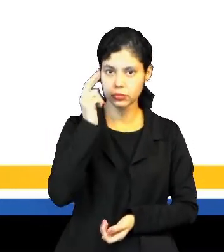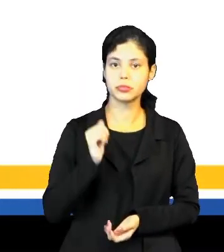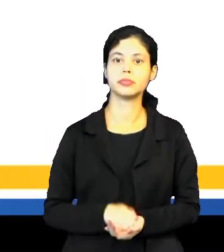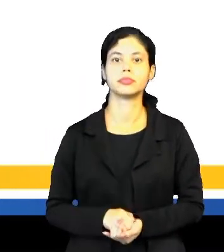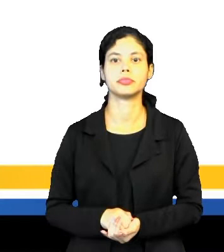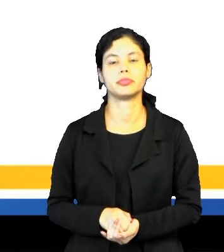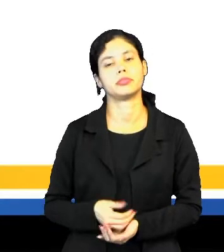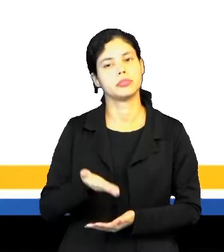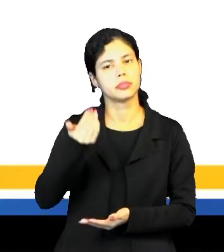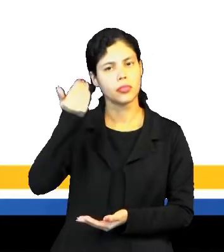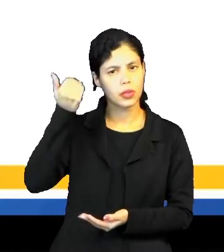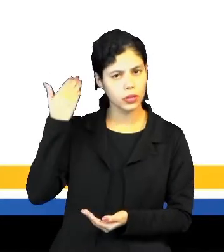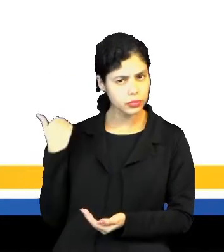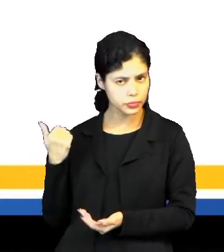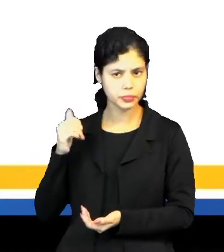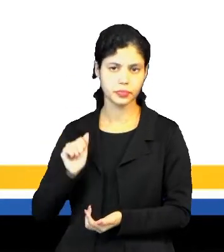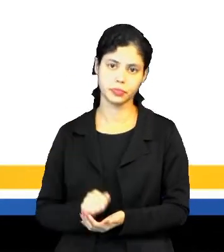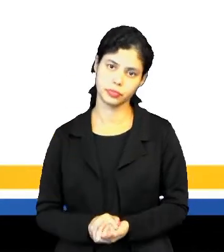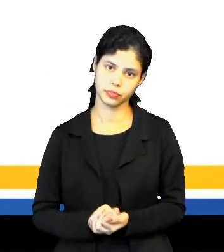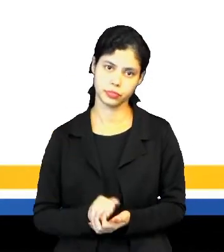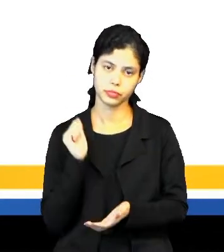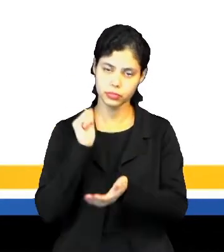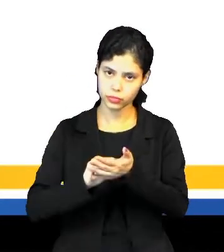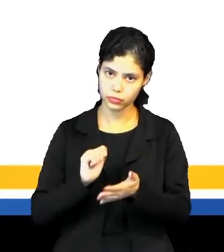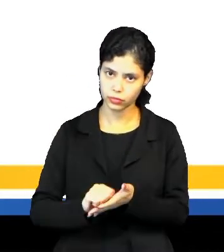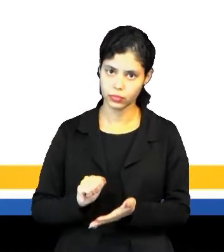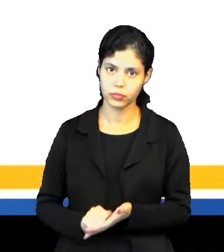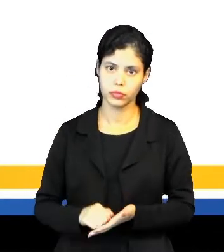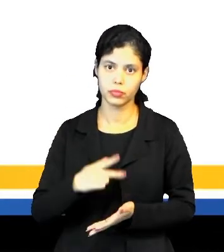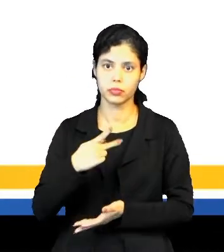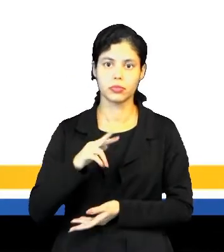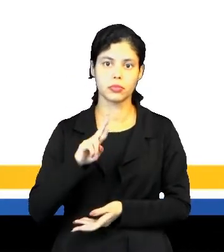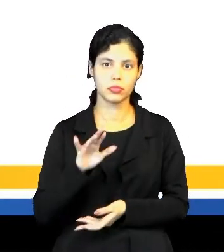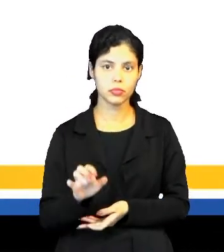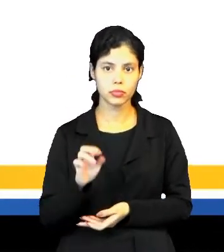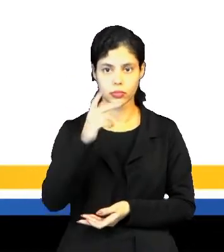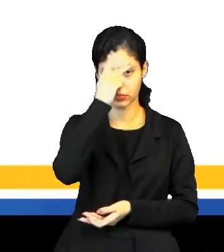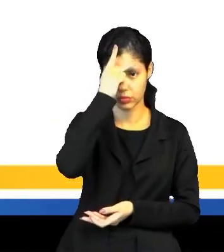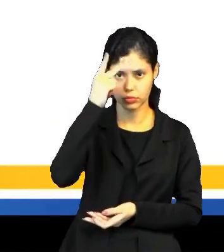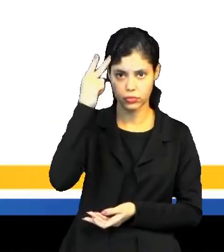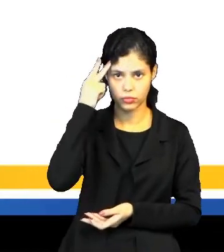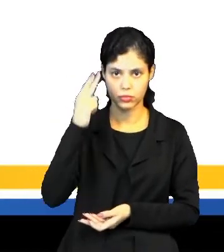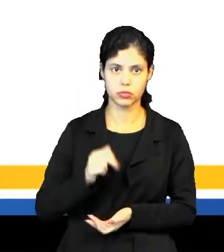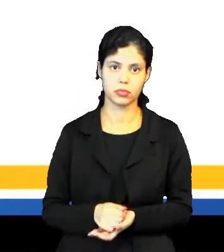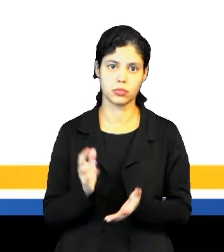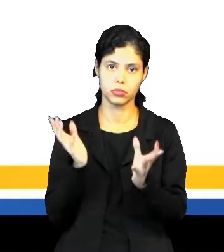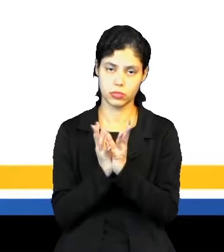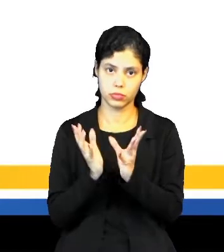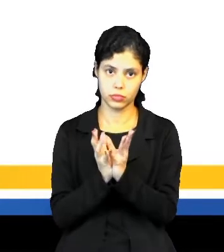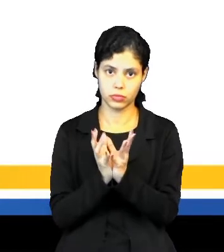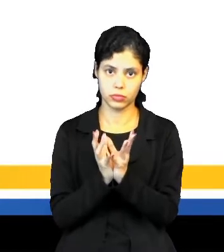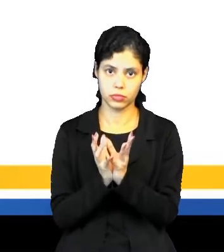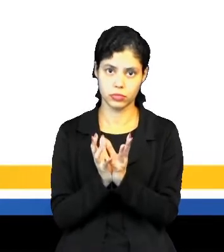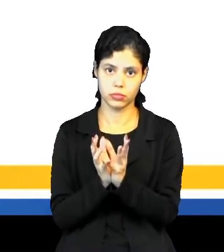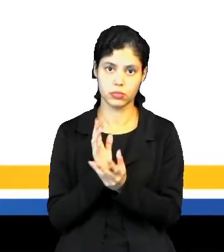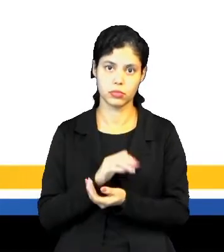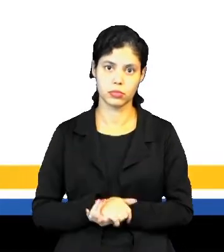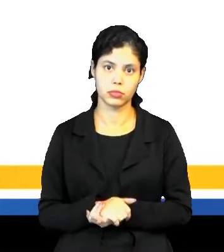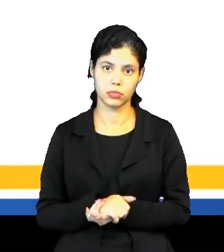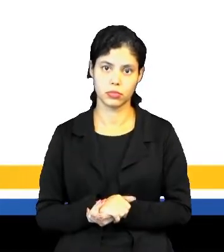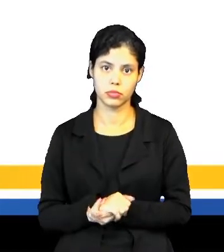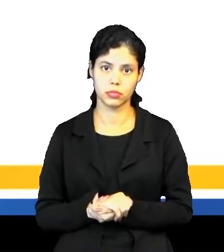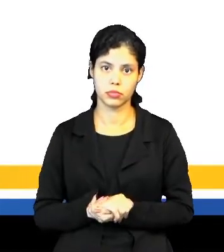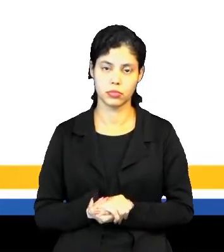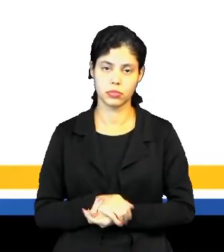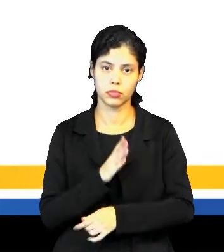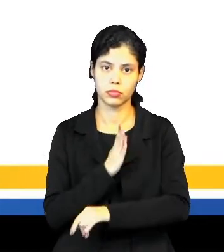povos que viveram antes do surgimento da escrita. A pré-história ainda se divide em dois grandes grupos, que é a Idade